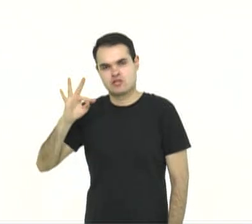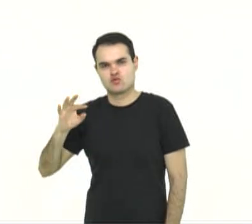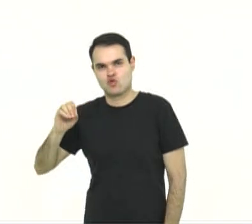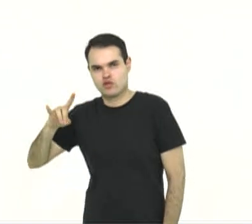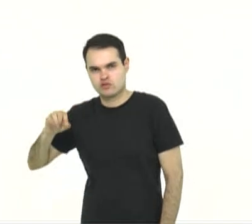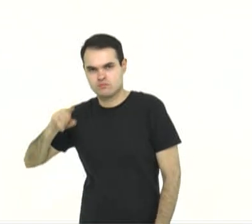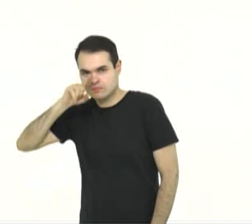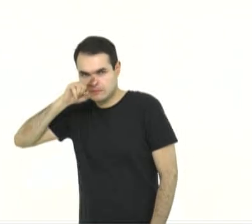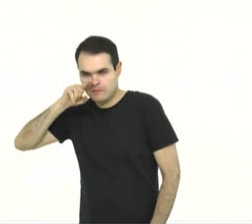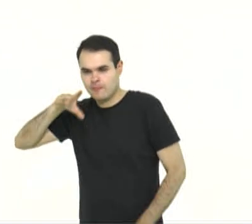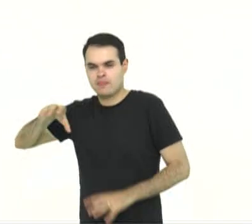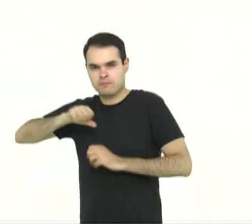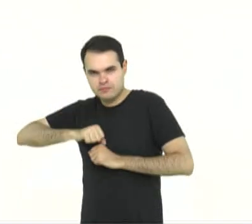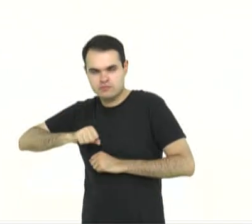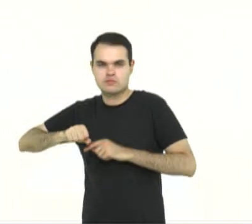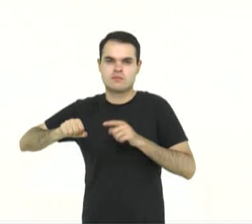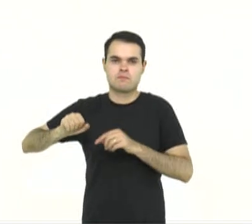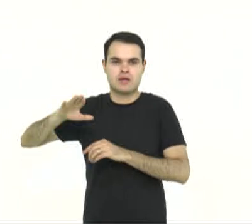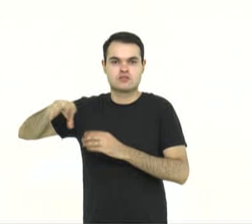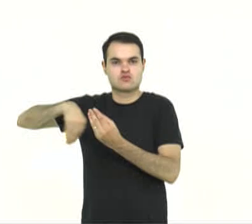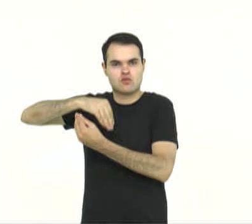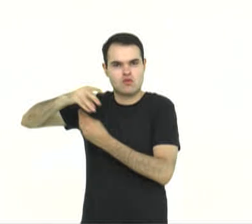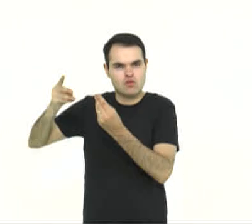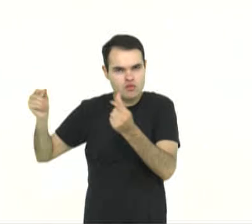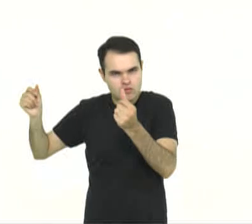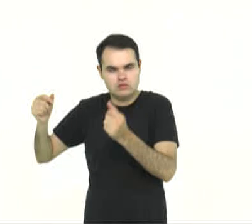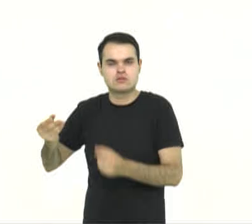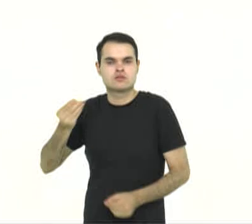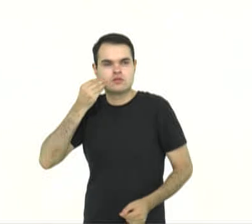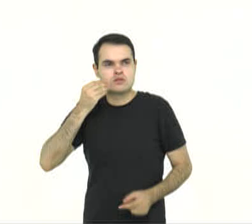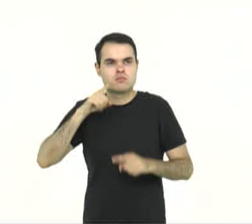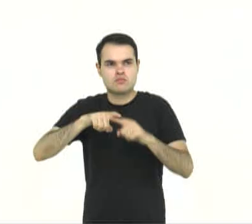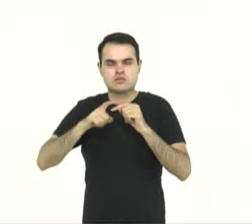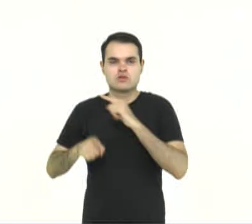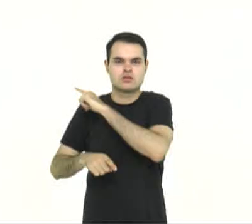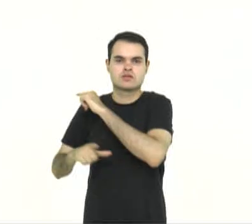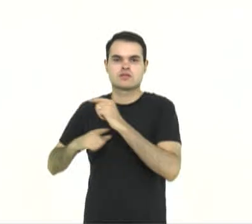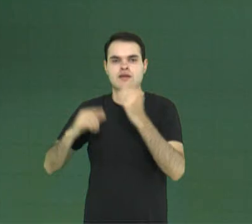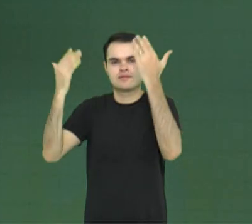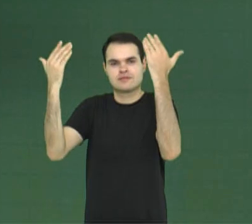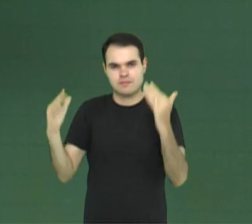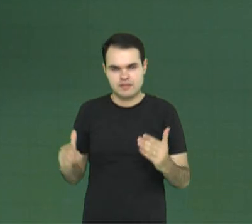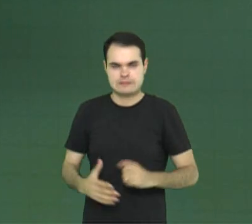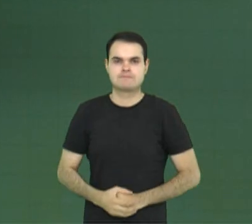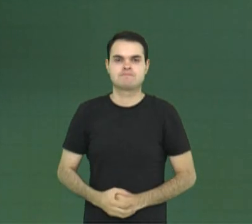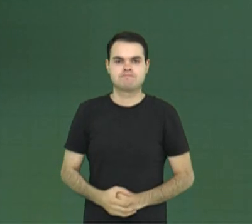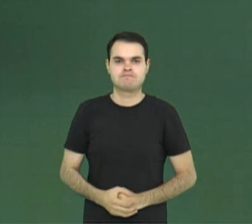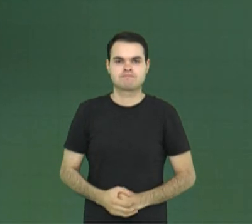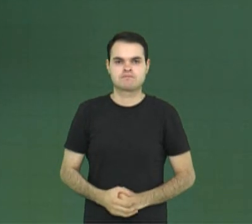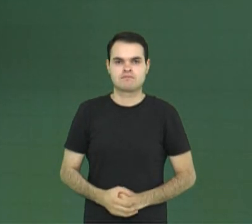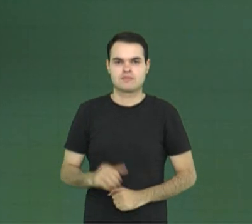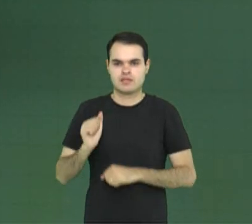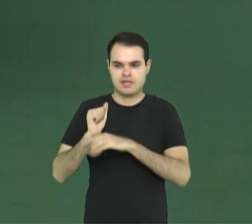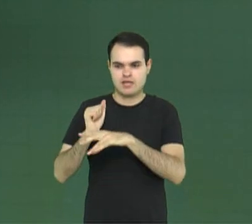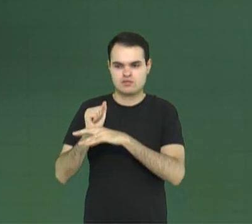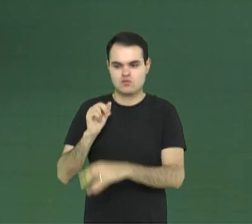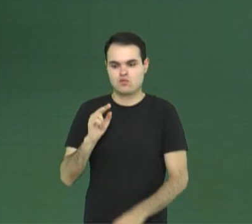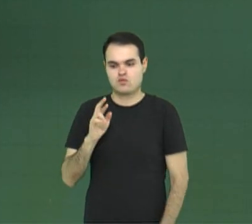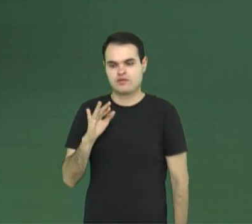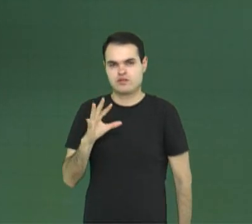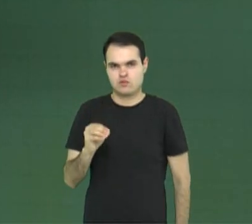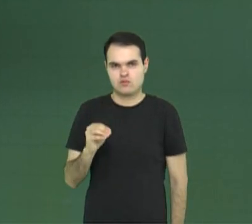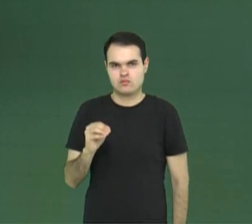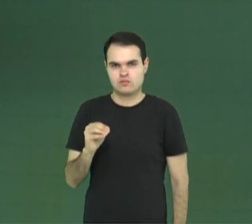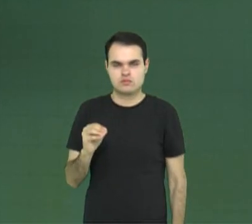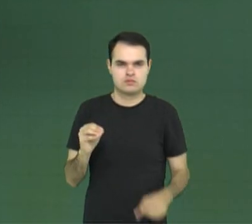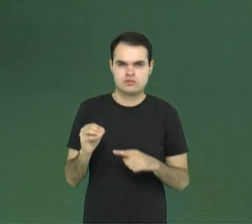mais solúvel. Por isso mesmo, nós vamos entrar nessa tabelinha aqui. Ó. Então, o ácido úrico,